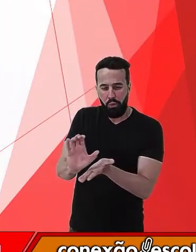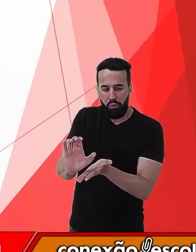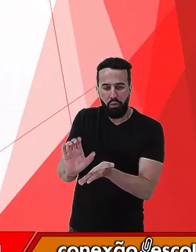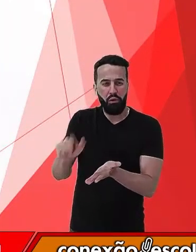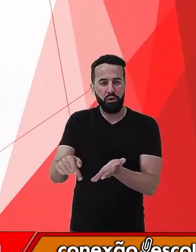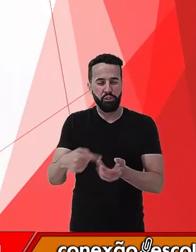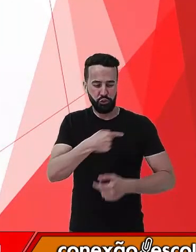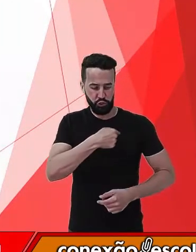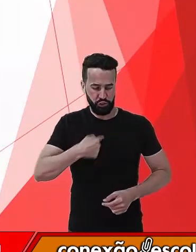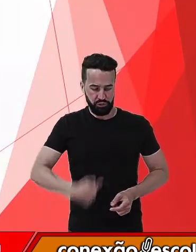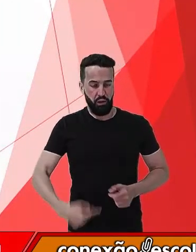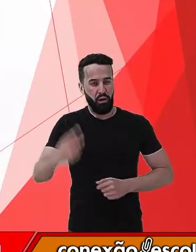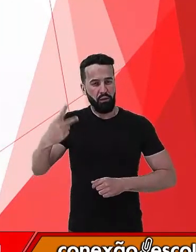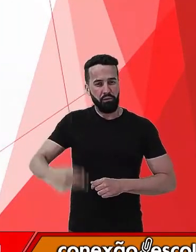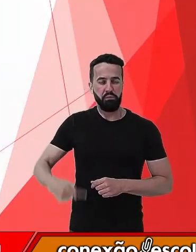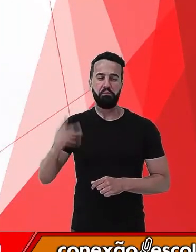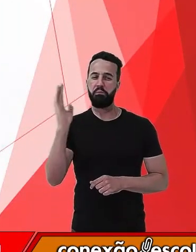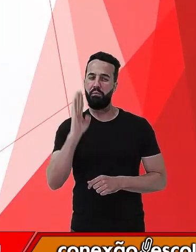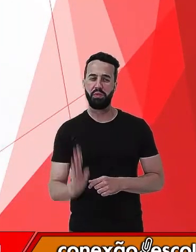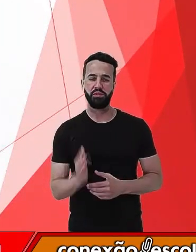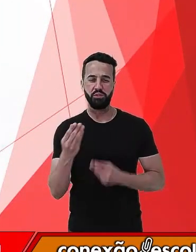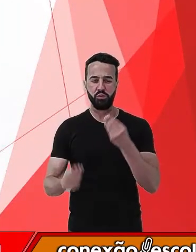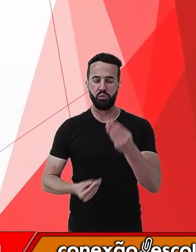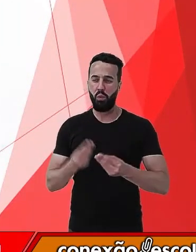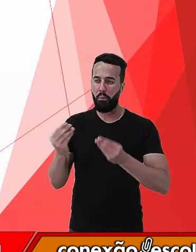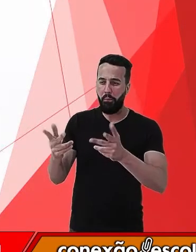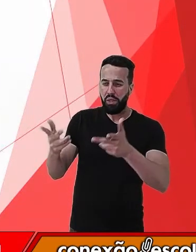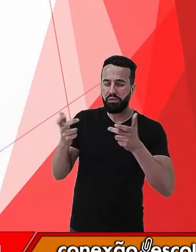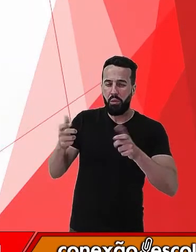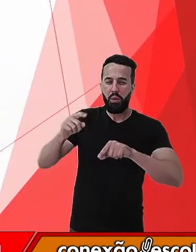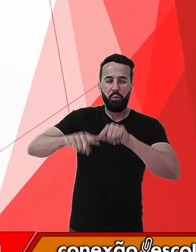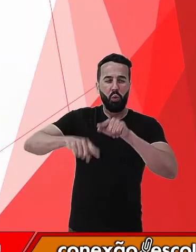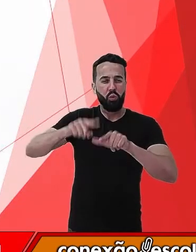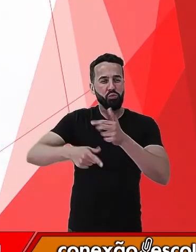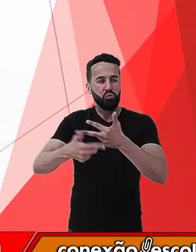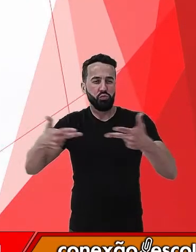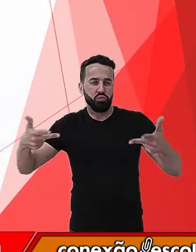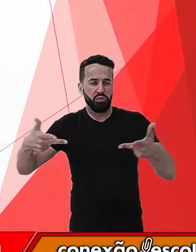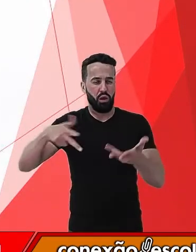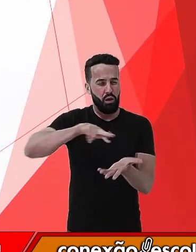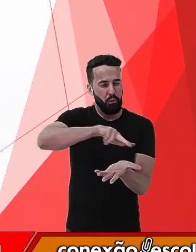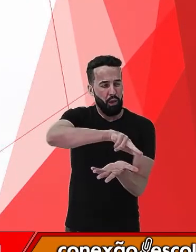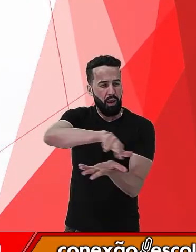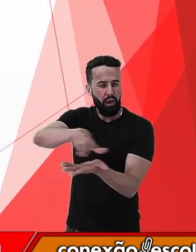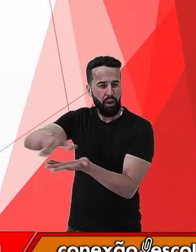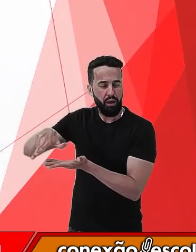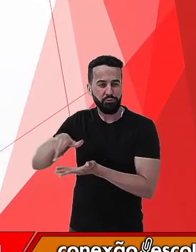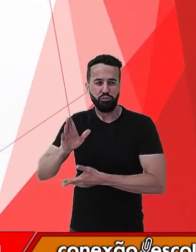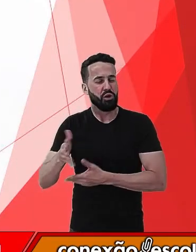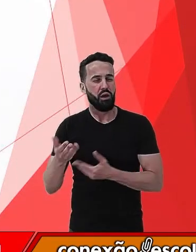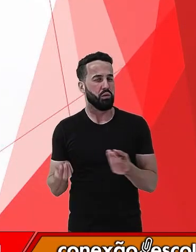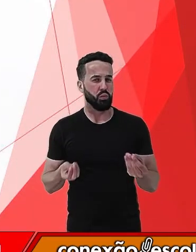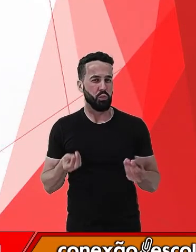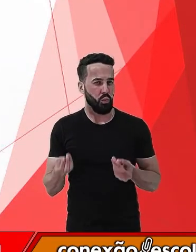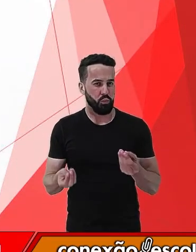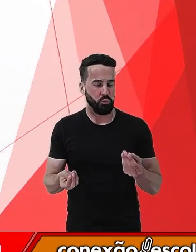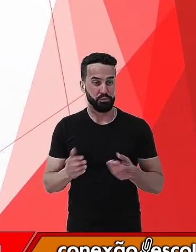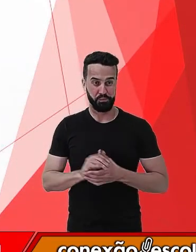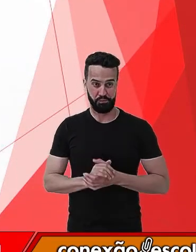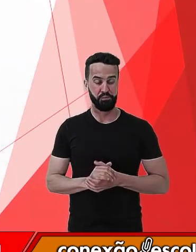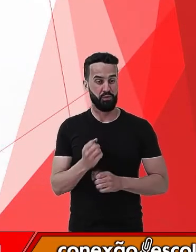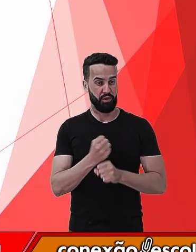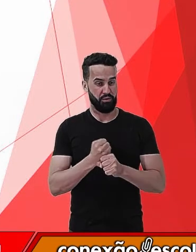área de modernização. As partes em rosa mais claro são as áreas destinadas aí à